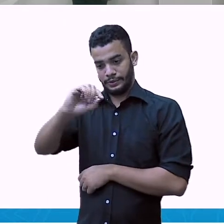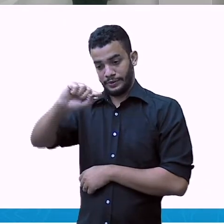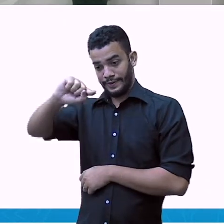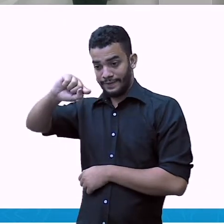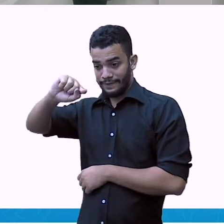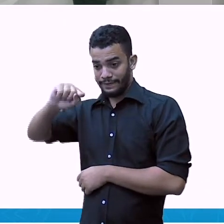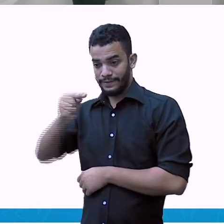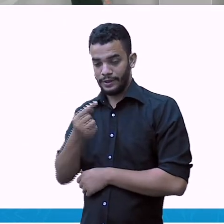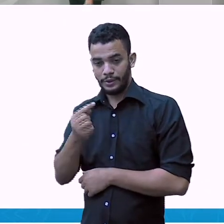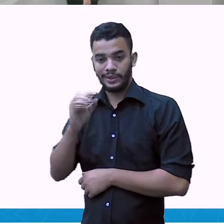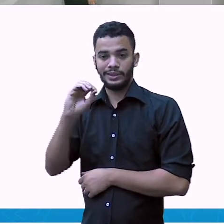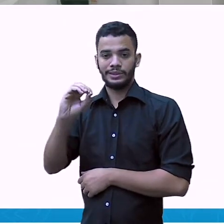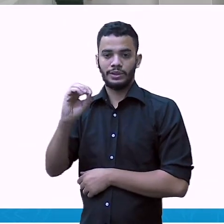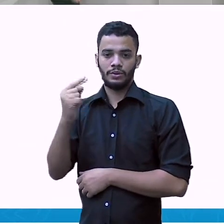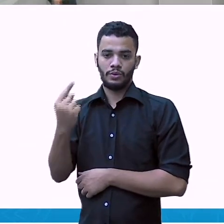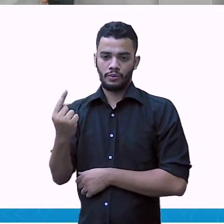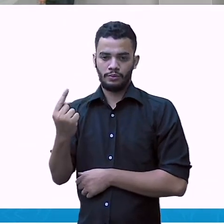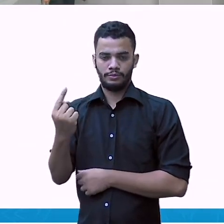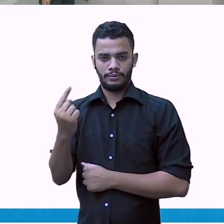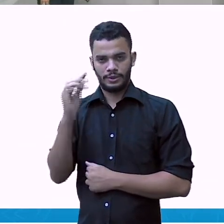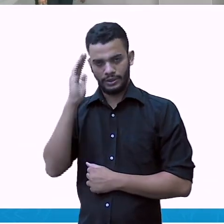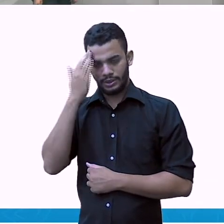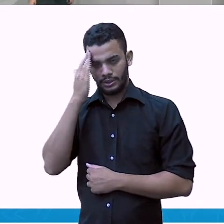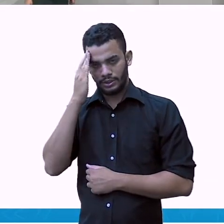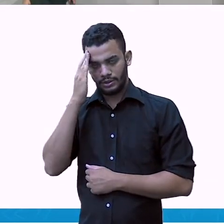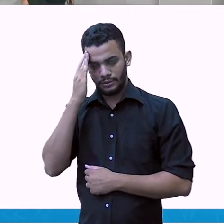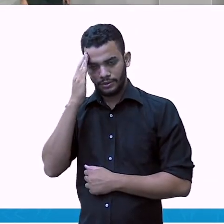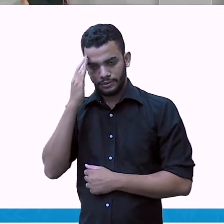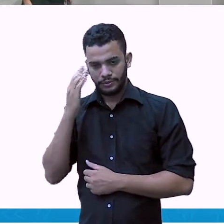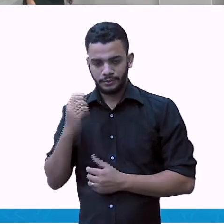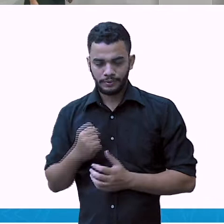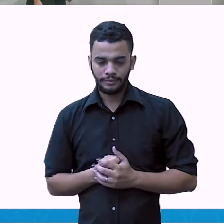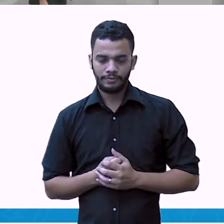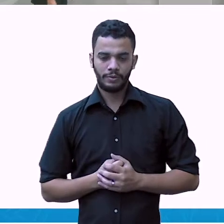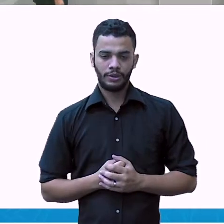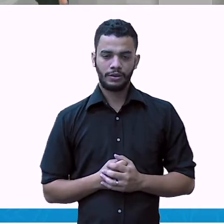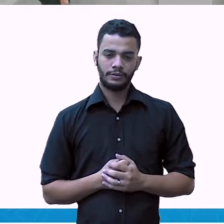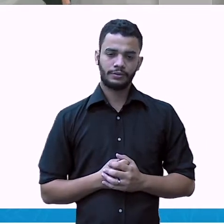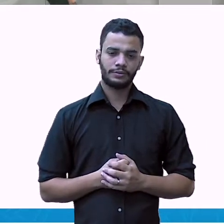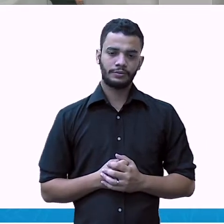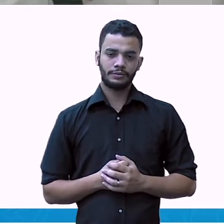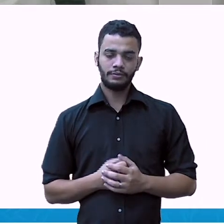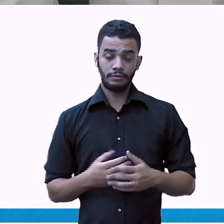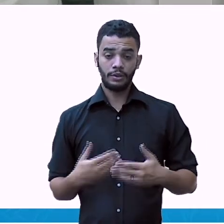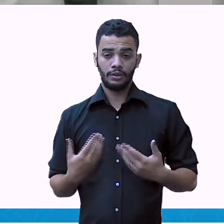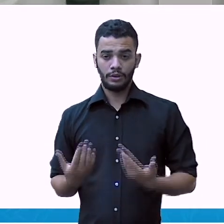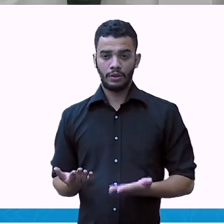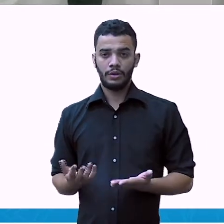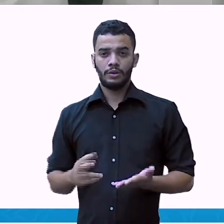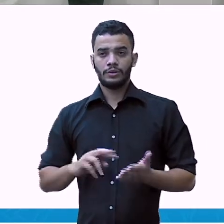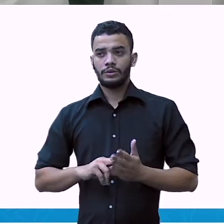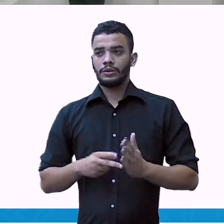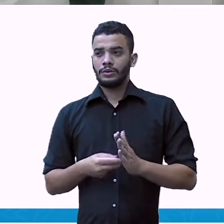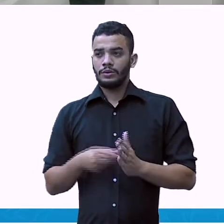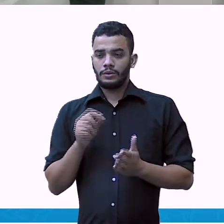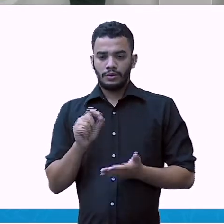só poderá conter 2 algarismos. Por isso, eu tenho aqui um